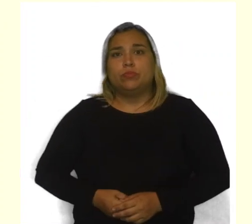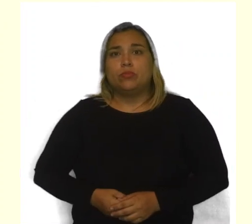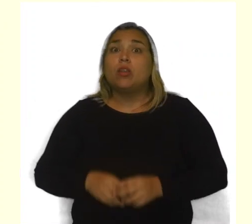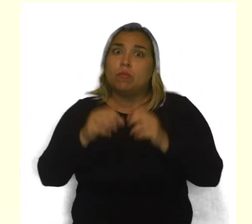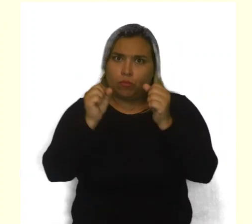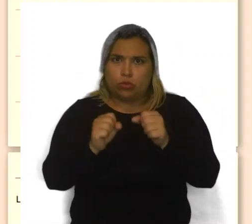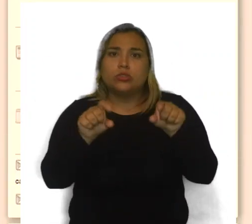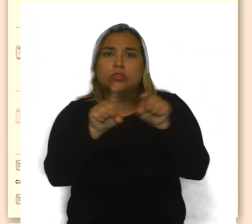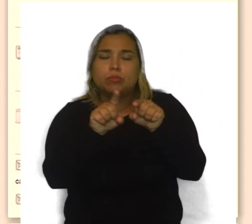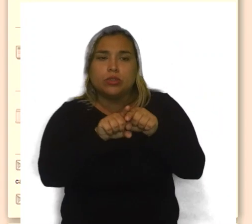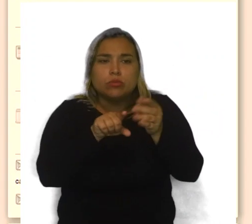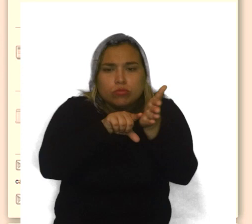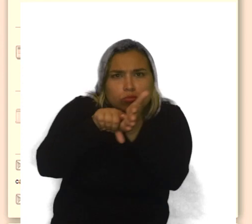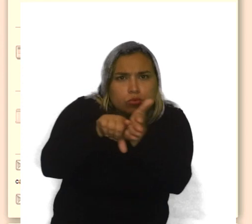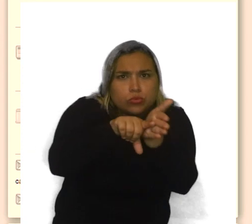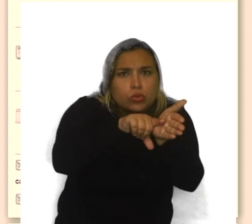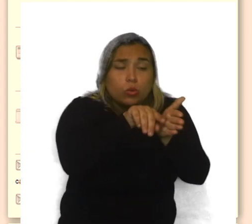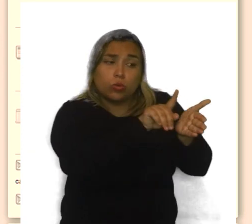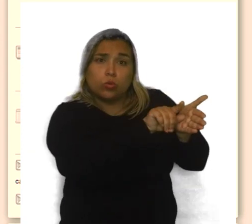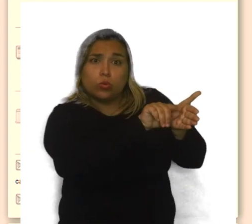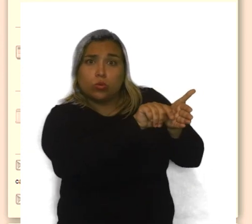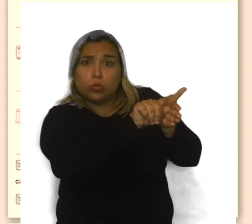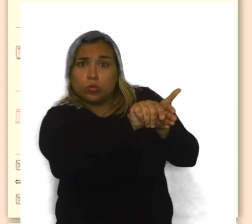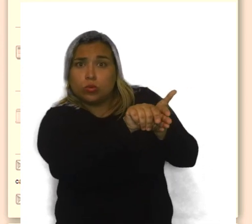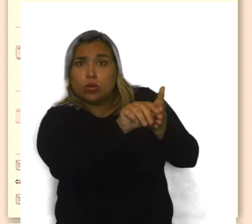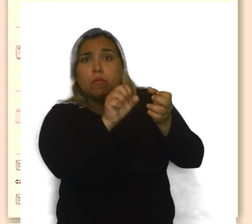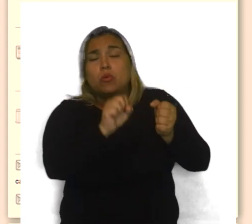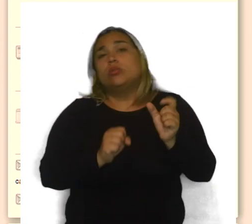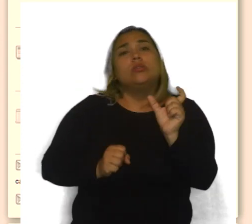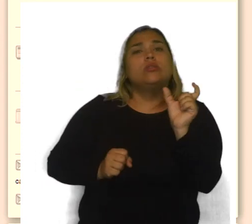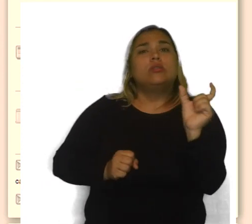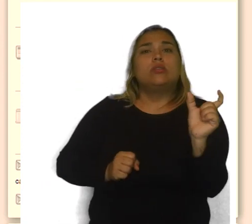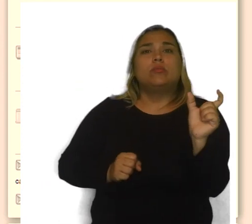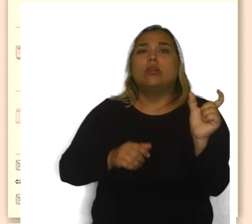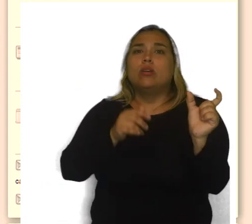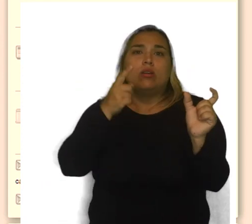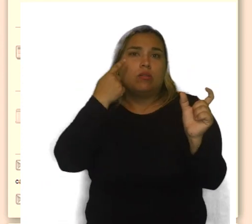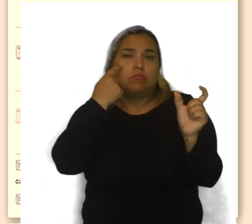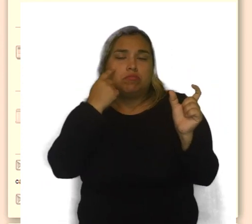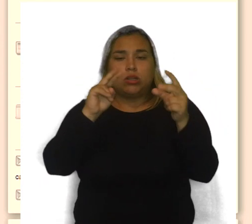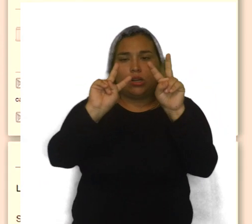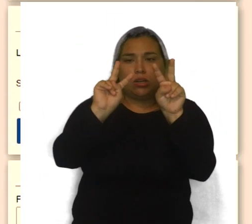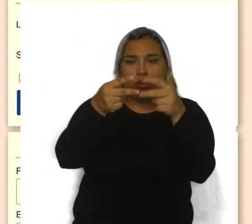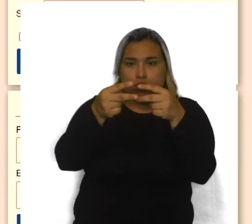Podes fazer as buscas, como no Google, por termos, através do link